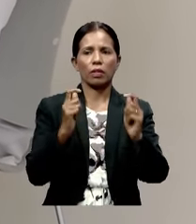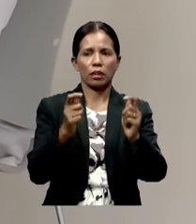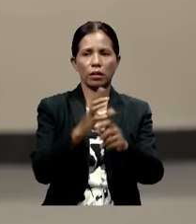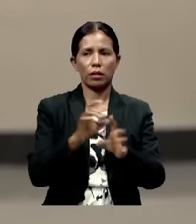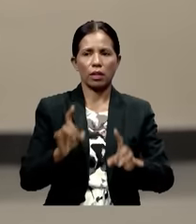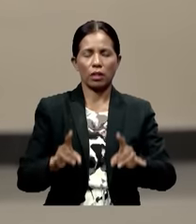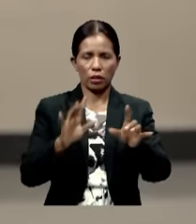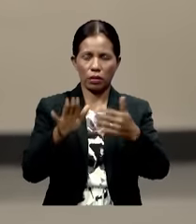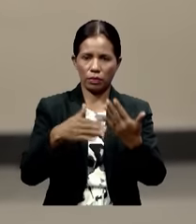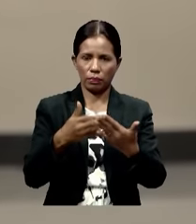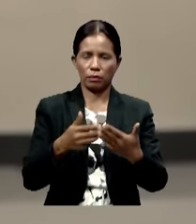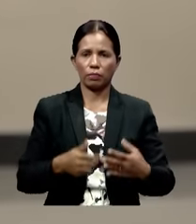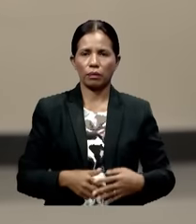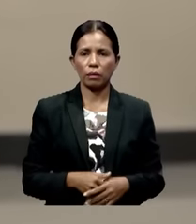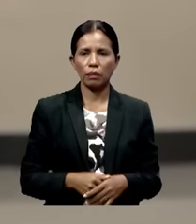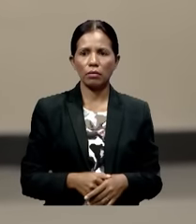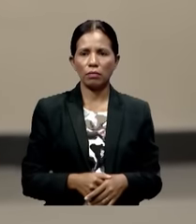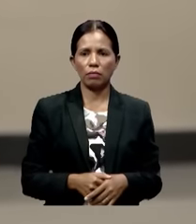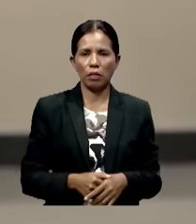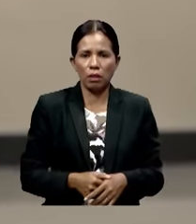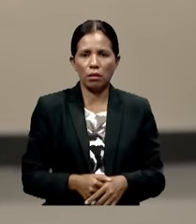Australiano Sira.